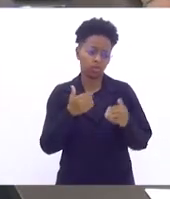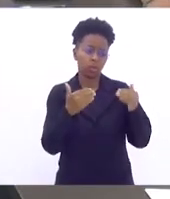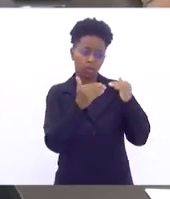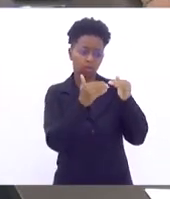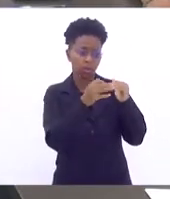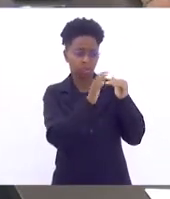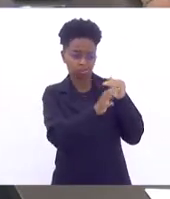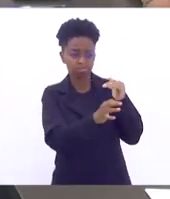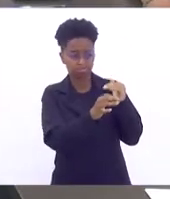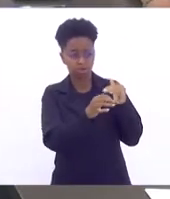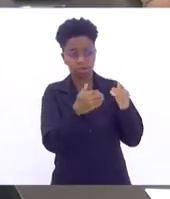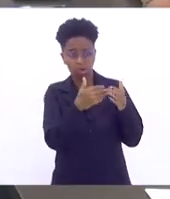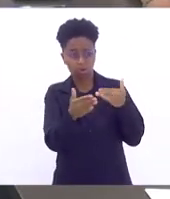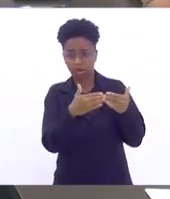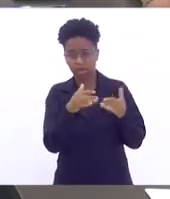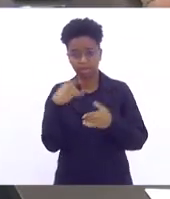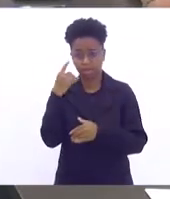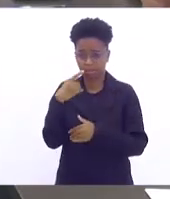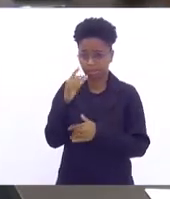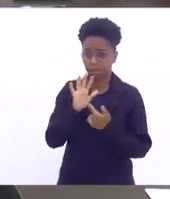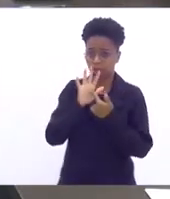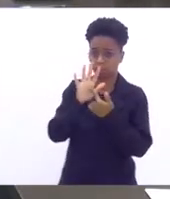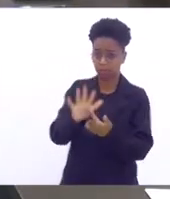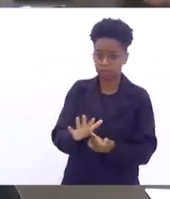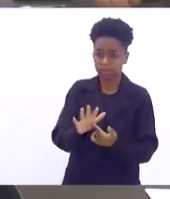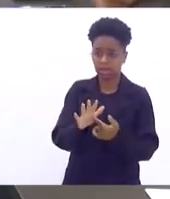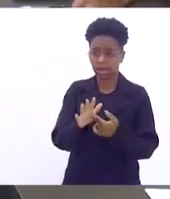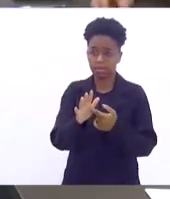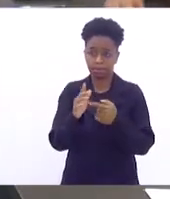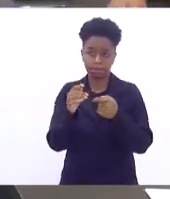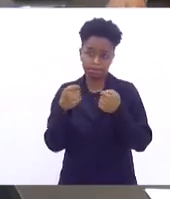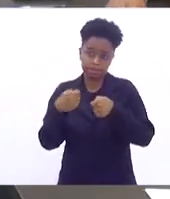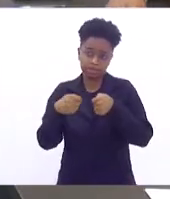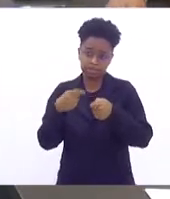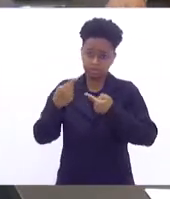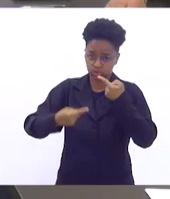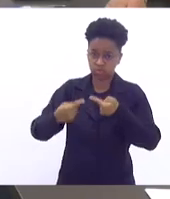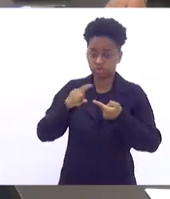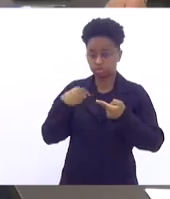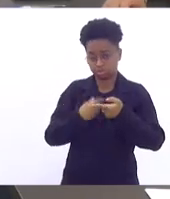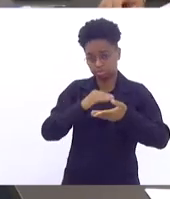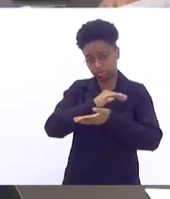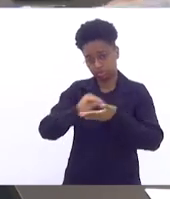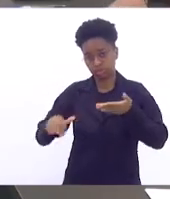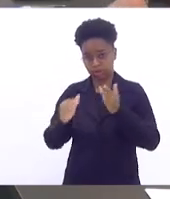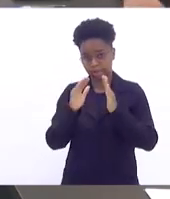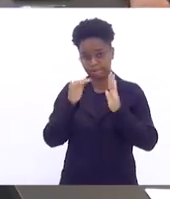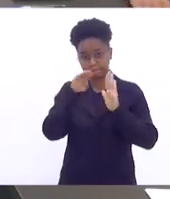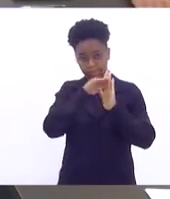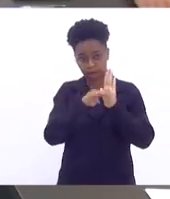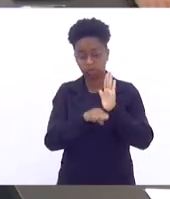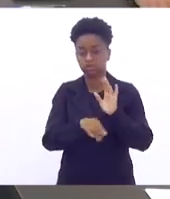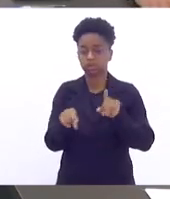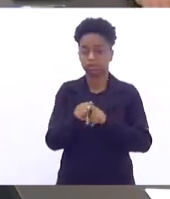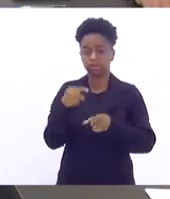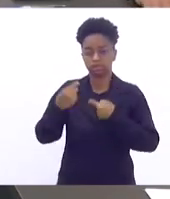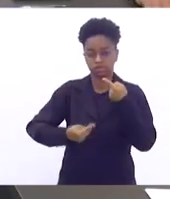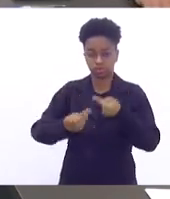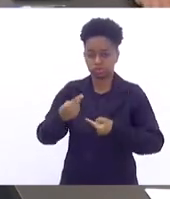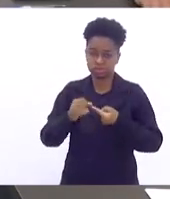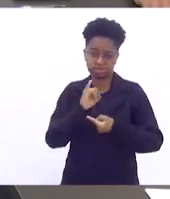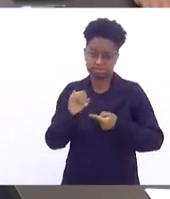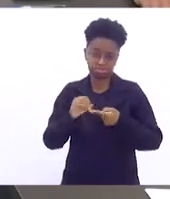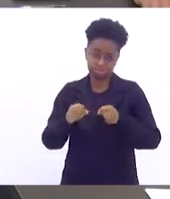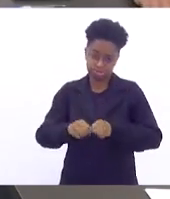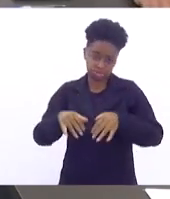acho que vossa excelência é o coqueiro Deputado apontar como questionáveis a gente retira de pauta e faz discussão seja por